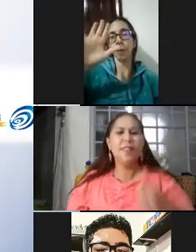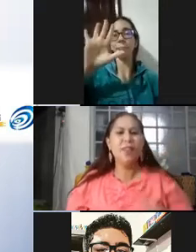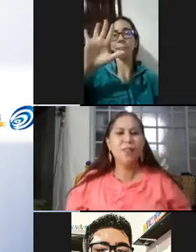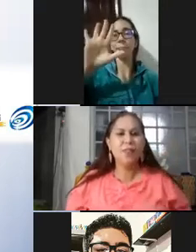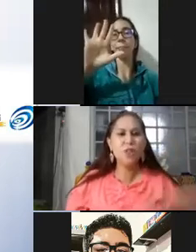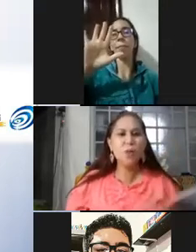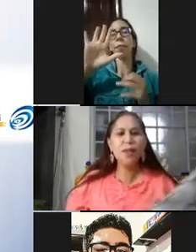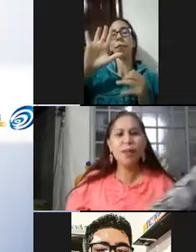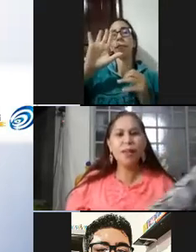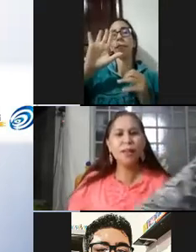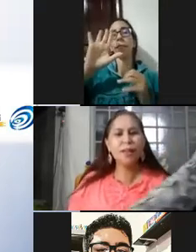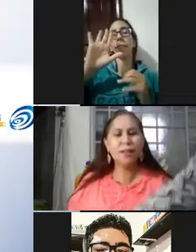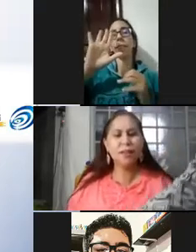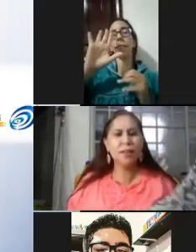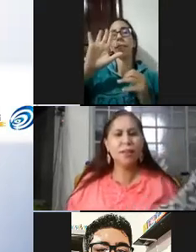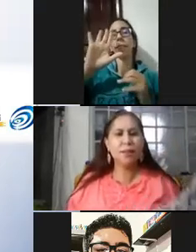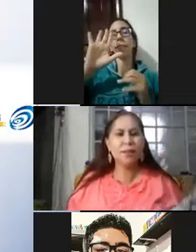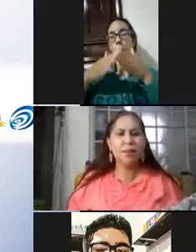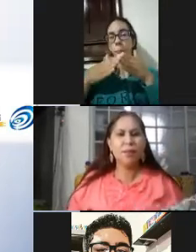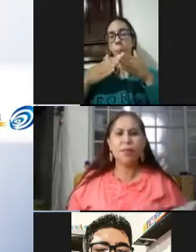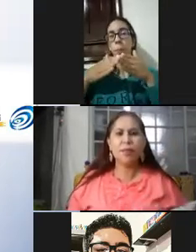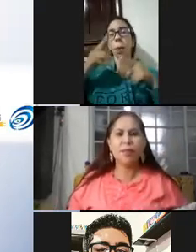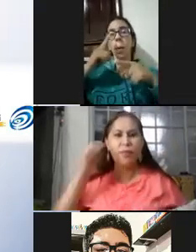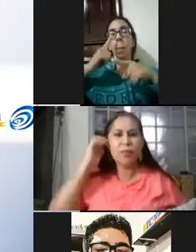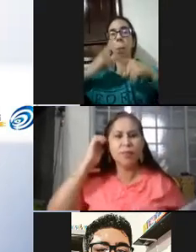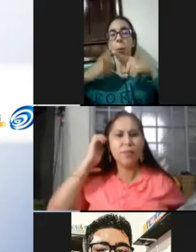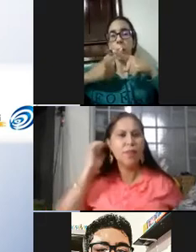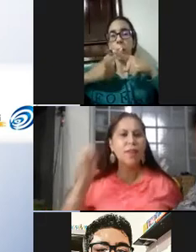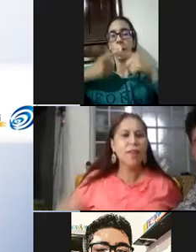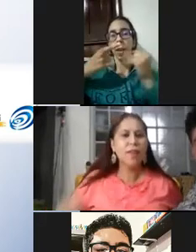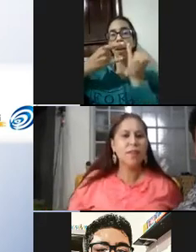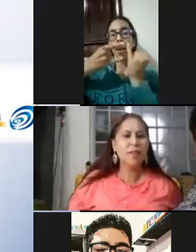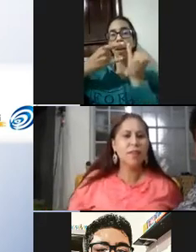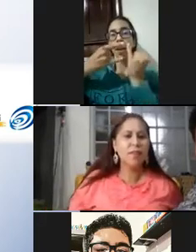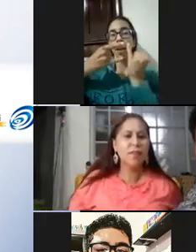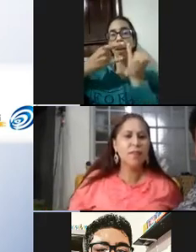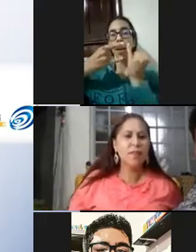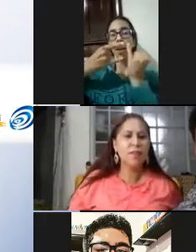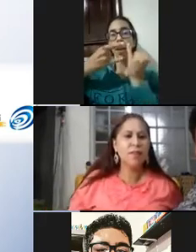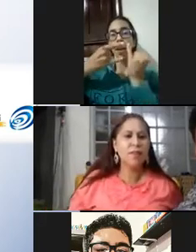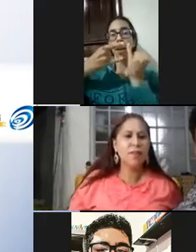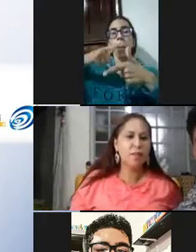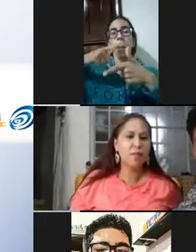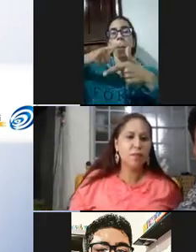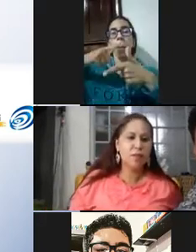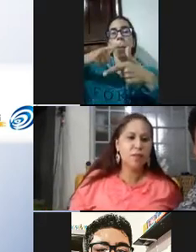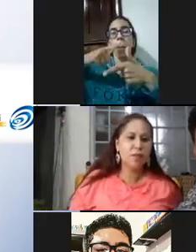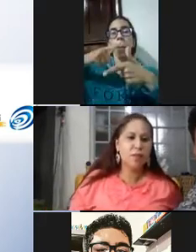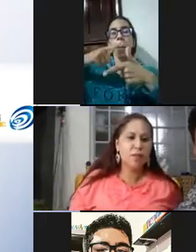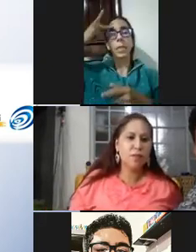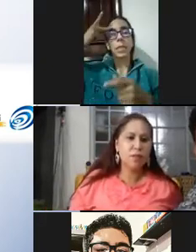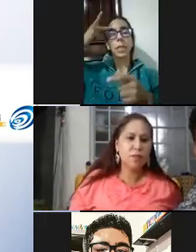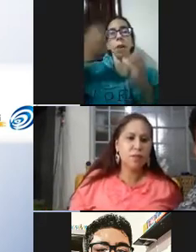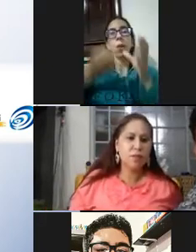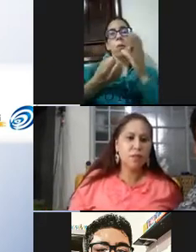Eita, mano. Deixa eu marcar Ah, aqui. tá, entendi. Desculpa, gente, ó. Eu vou explicar aqui. É porque o áudio de manhã não tá aparecendo aqui,